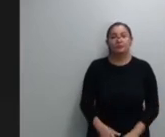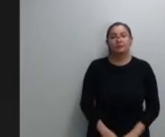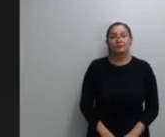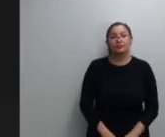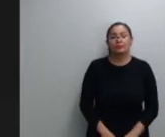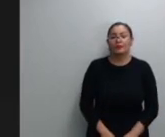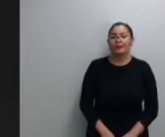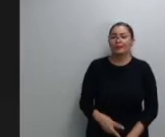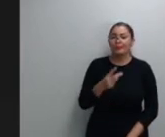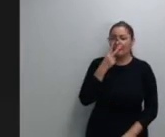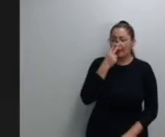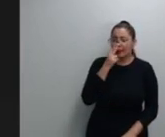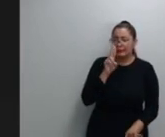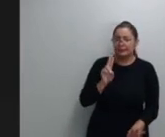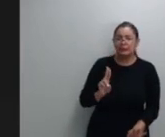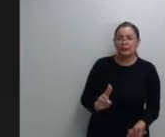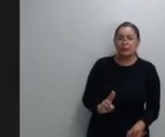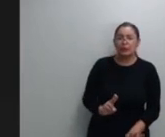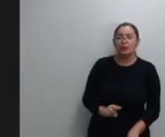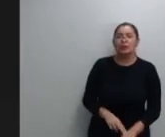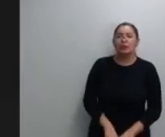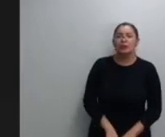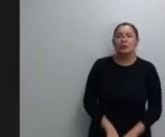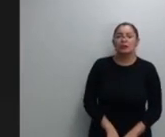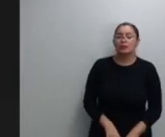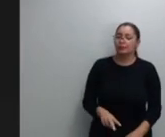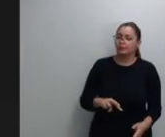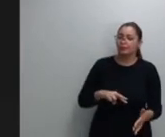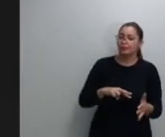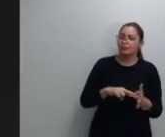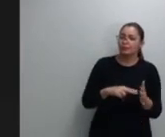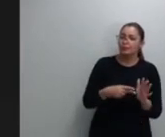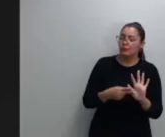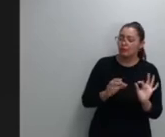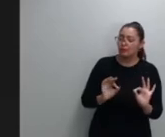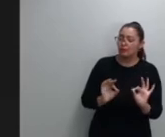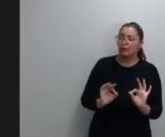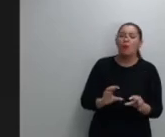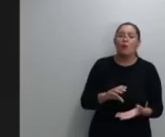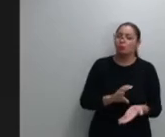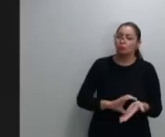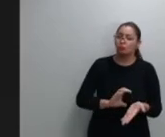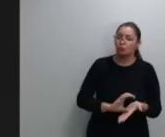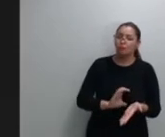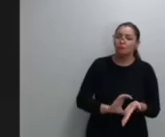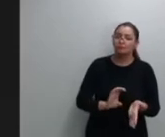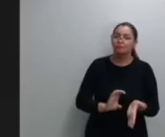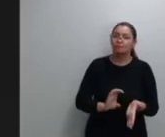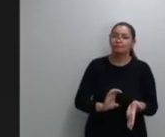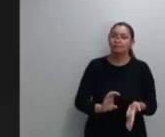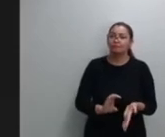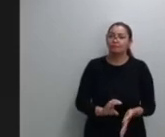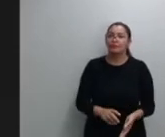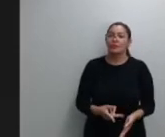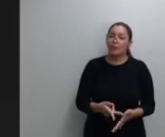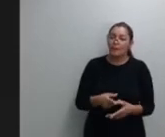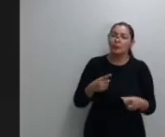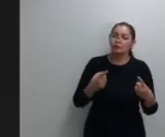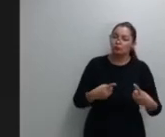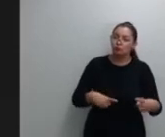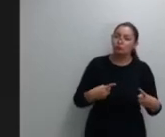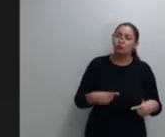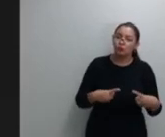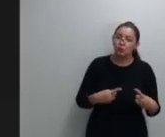desaparece um dos requisitos da fruição do crédito. Isso aí eu acho que você pode discutir. Mas quanto ao outro